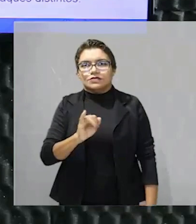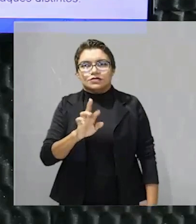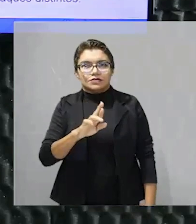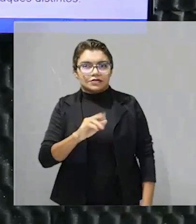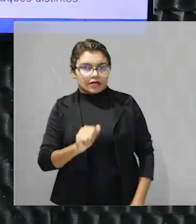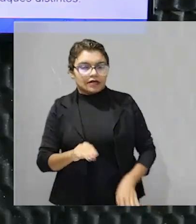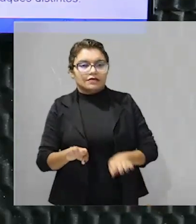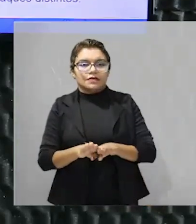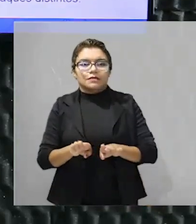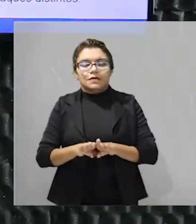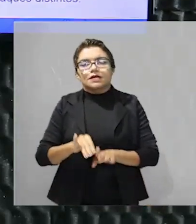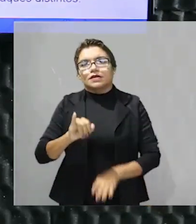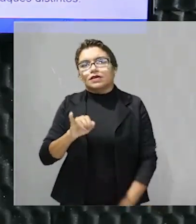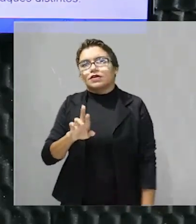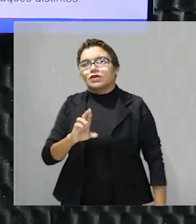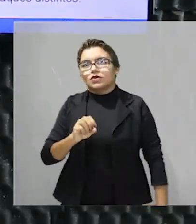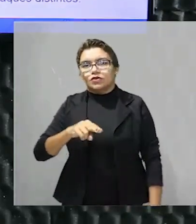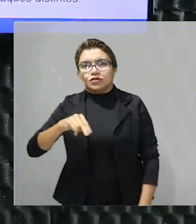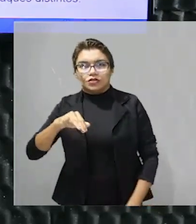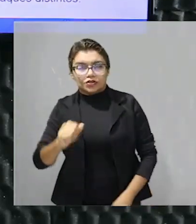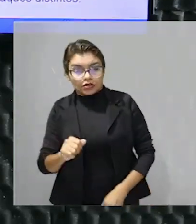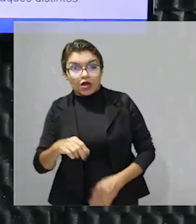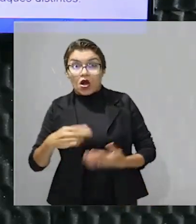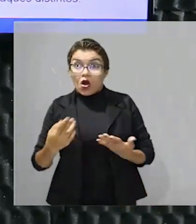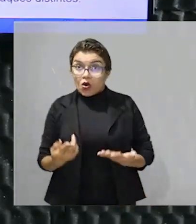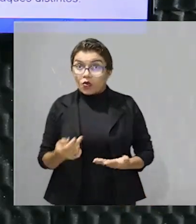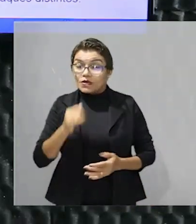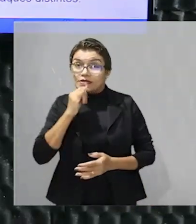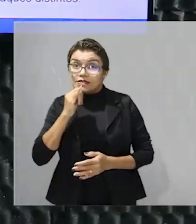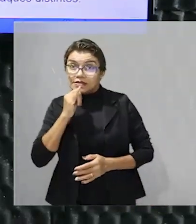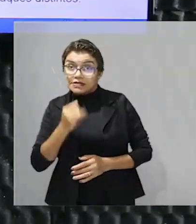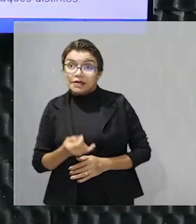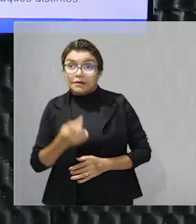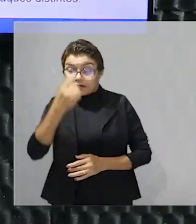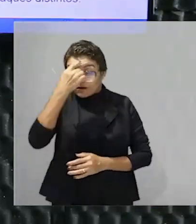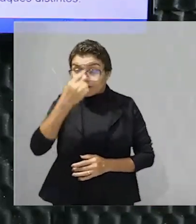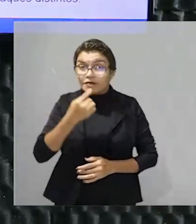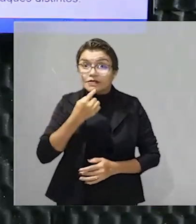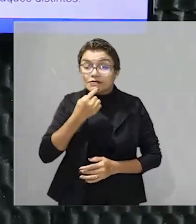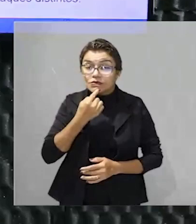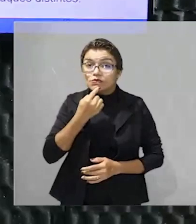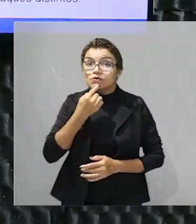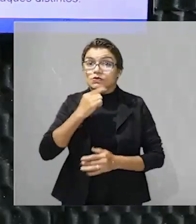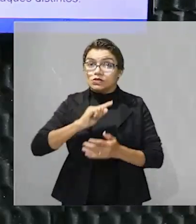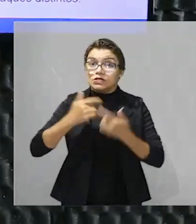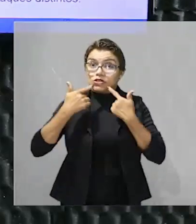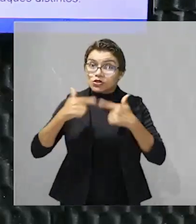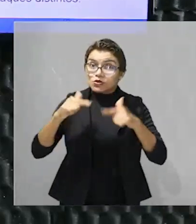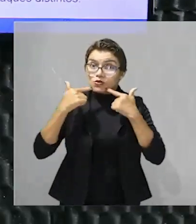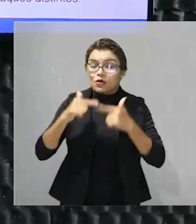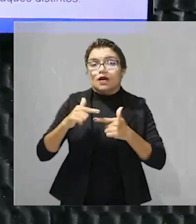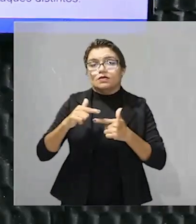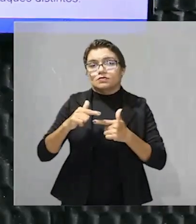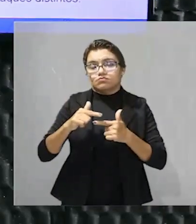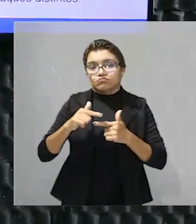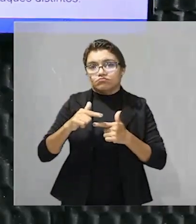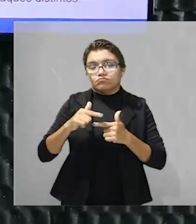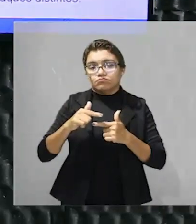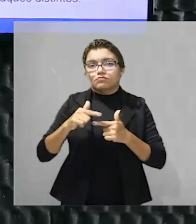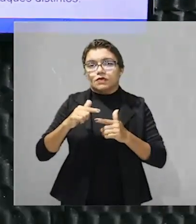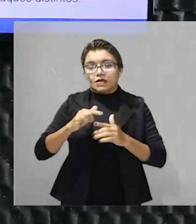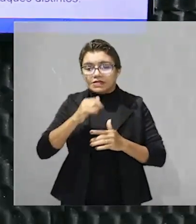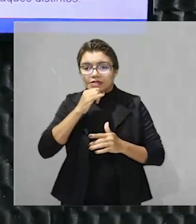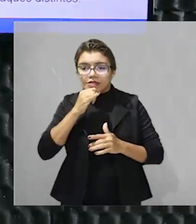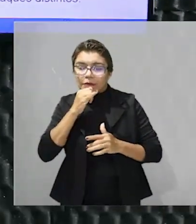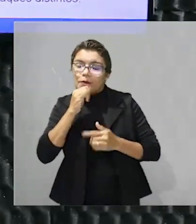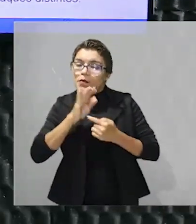de um recurso ou de uma figura de linguagem que você possa trazer aquele comportamento para si e analisar ou revisar as